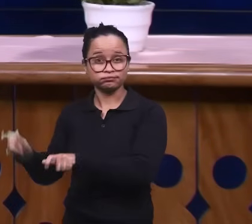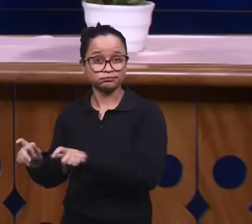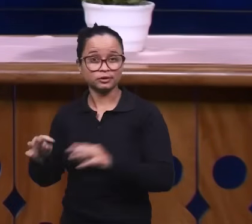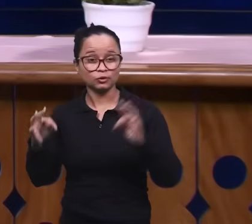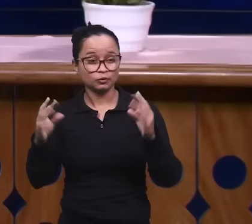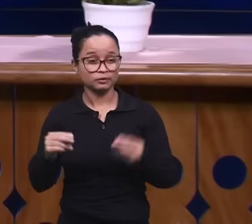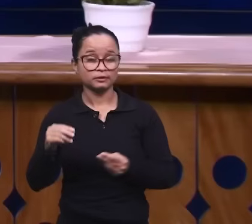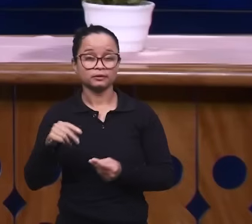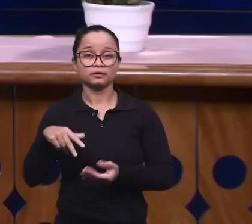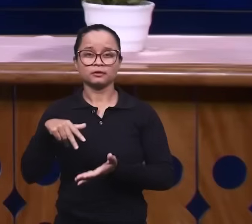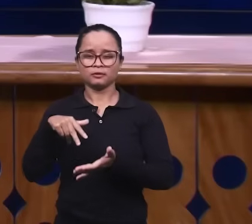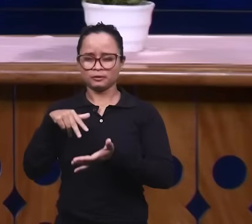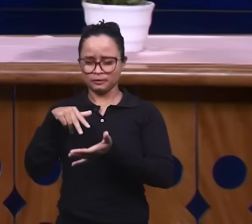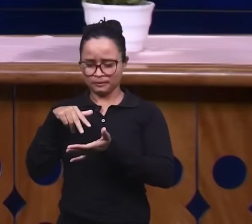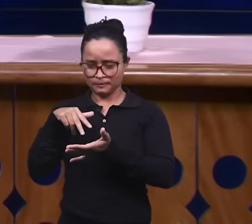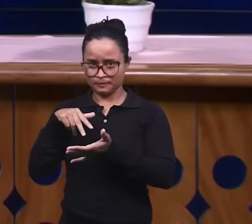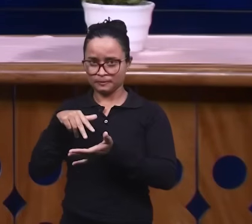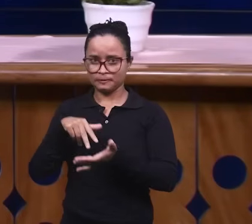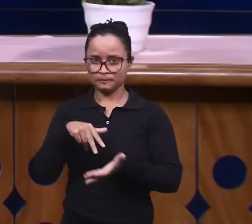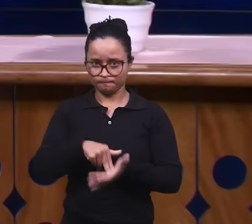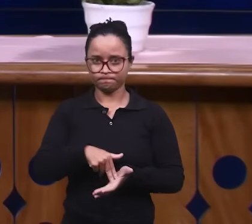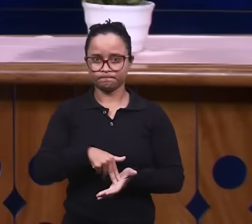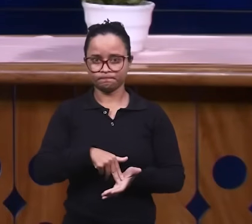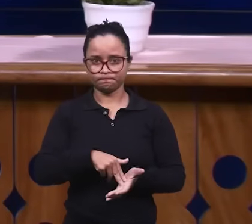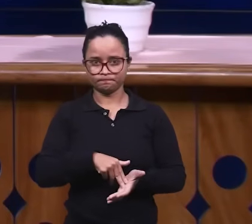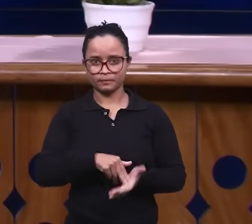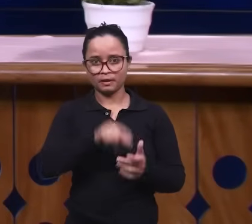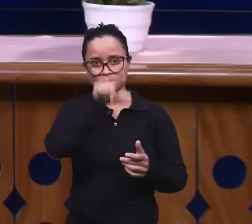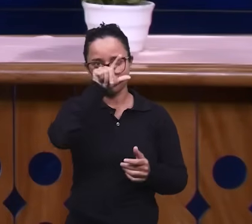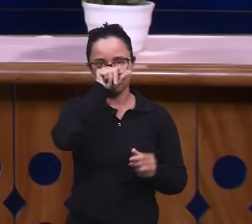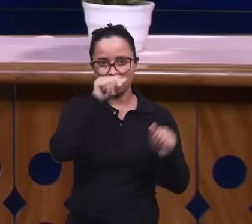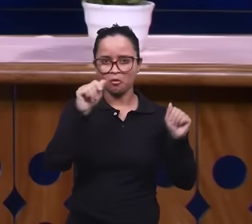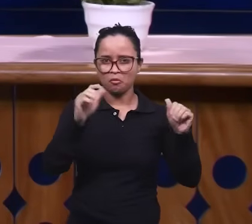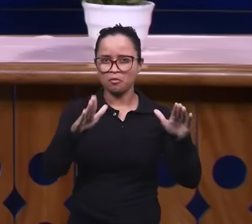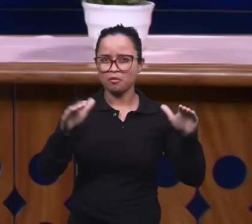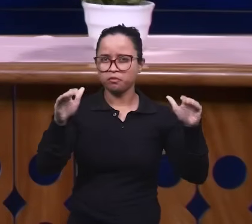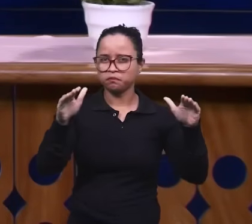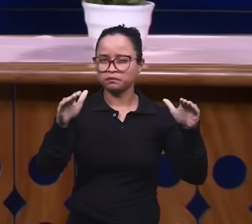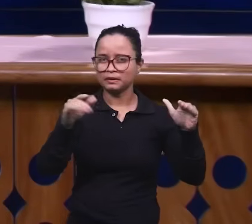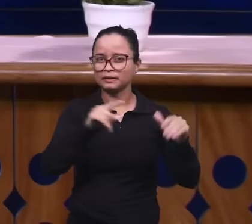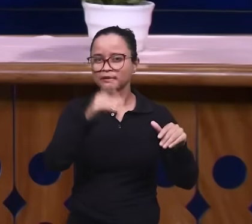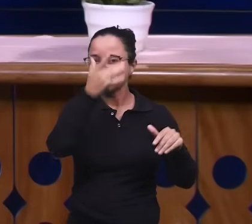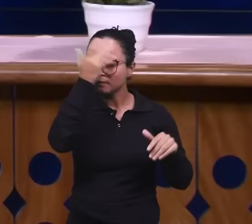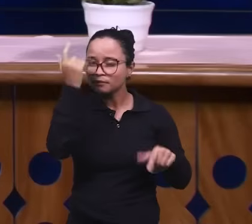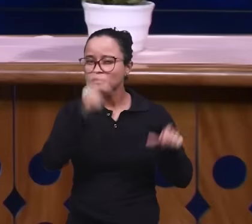na posição dessas pombas selvagens, essas pessoas